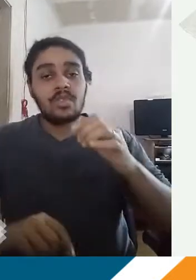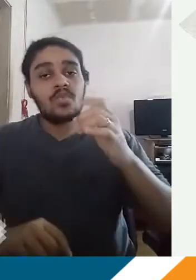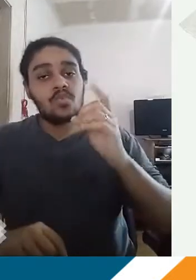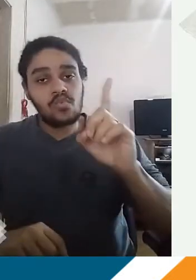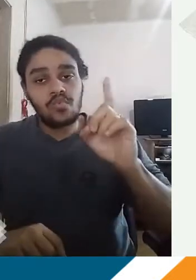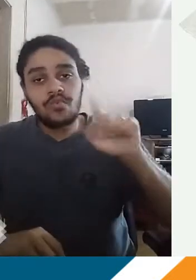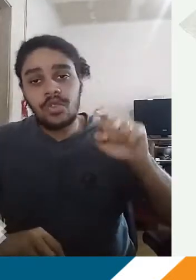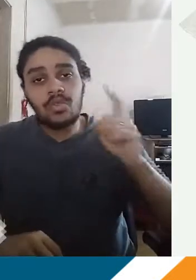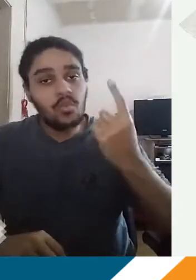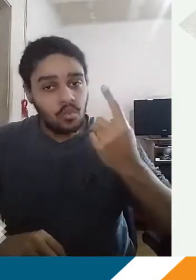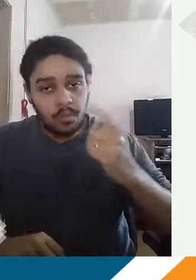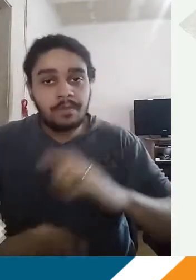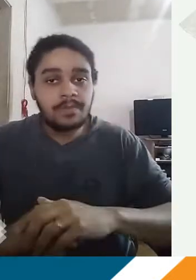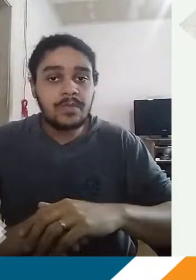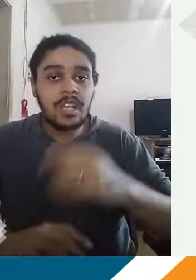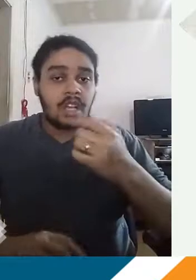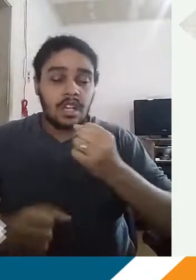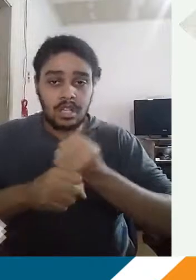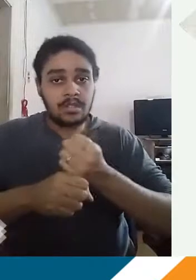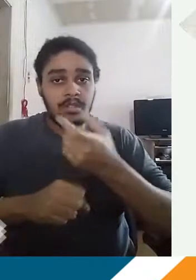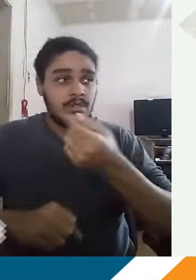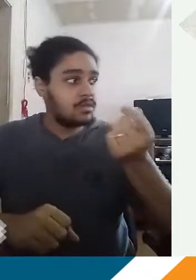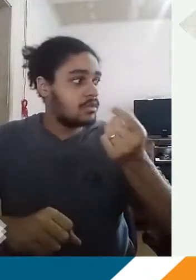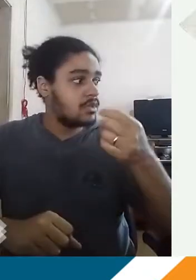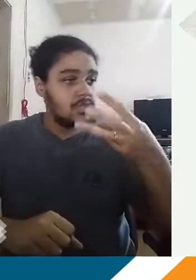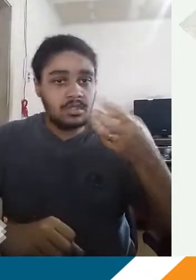1,1%. Em 2000,